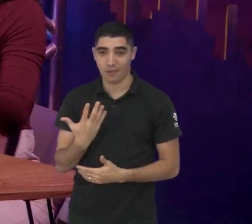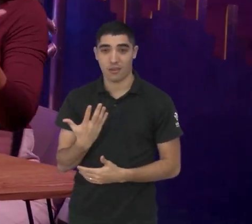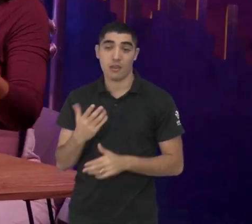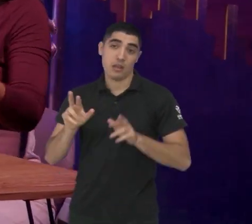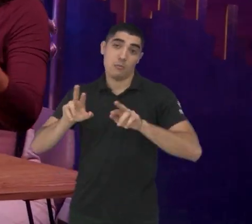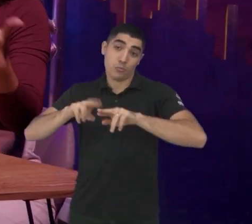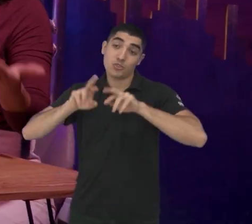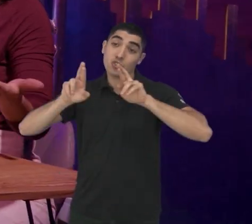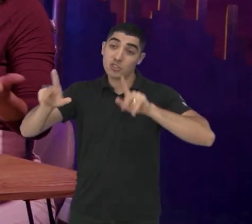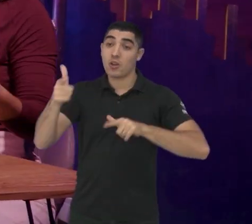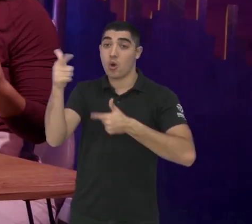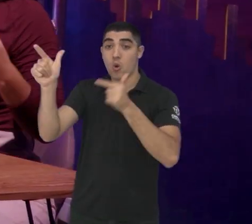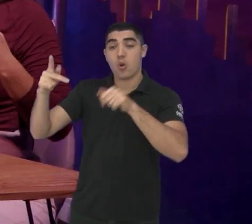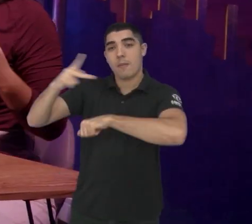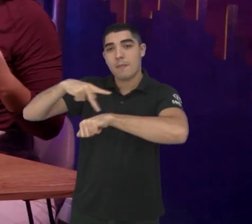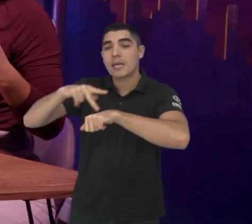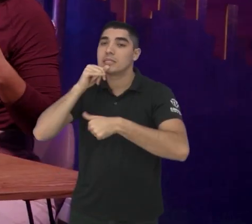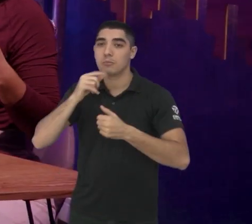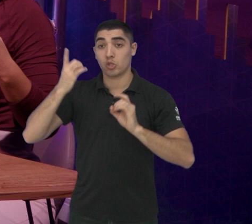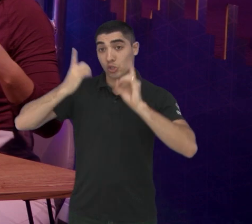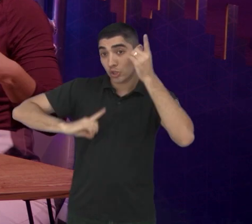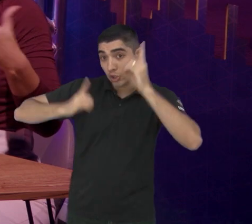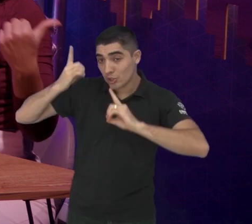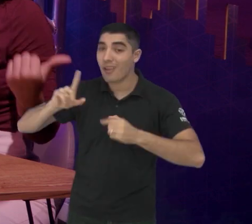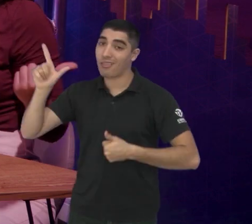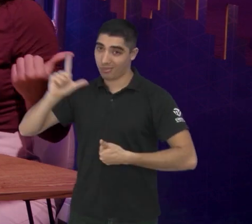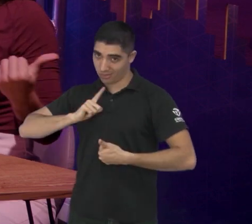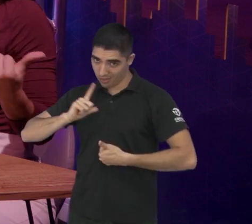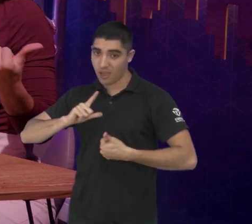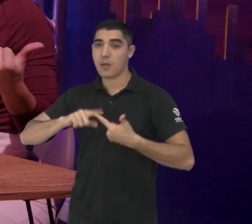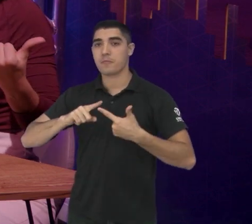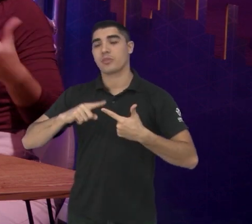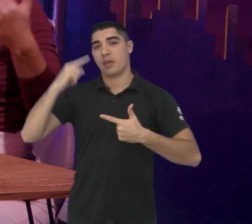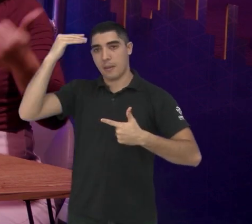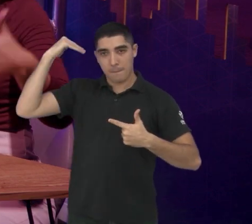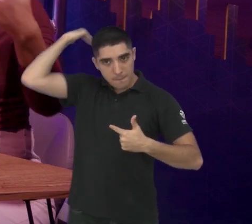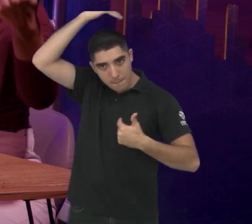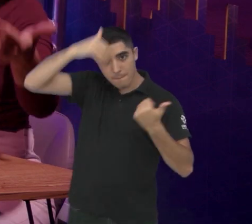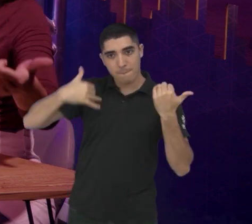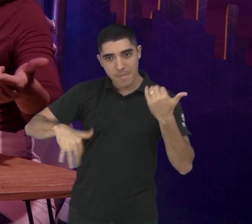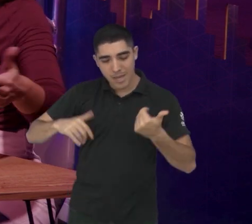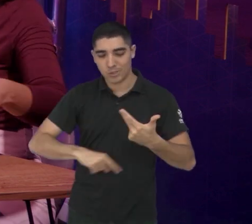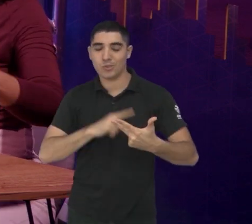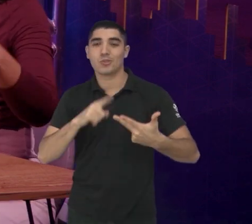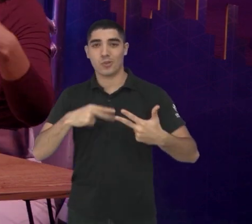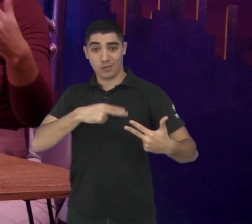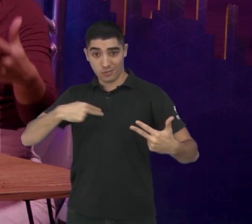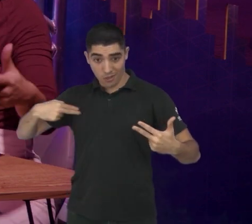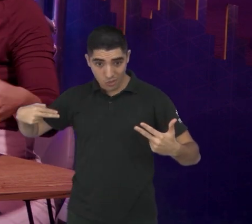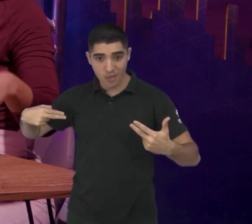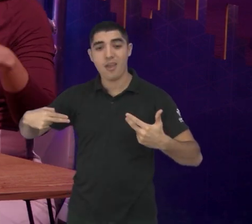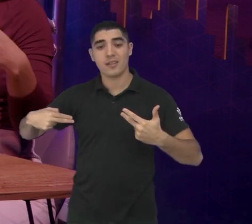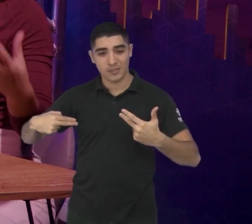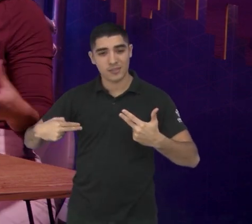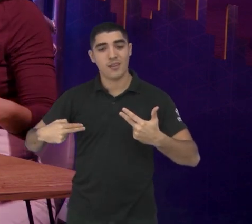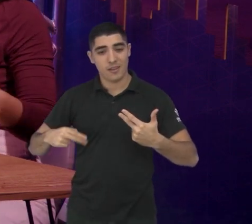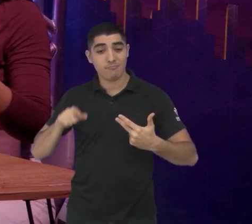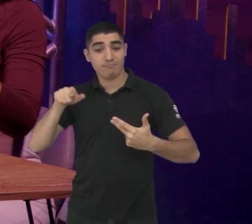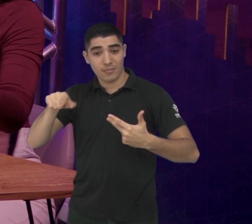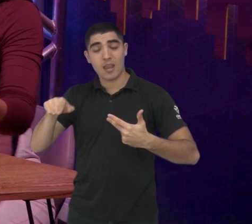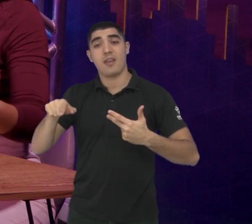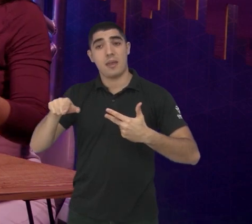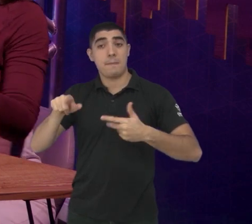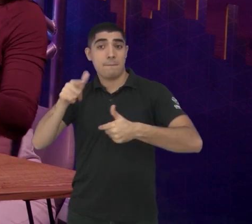problema, né, diferentemente de outros países como o Chile, o México, Indonésia, países